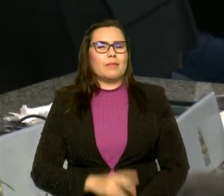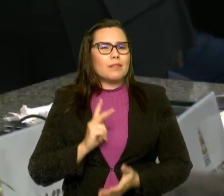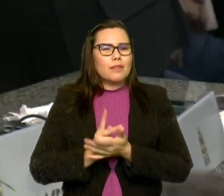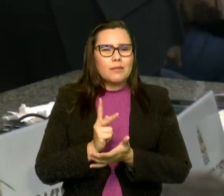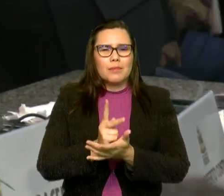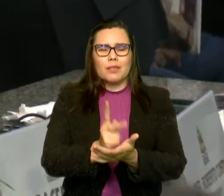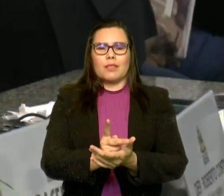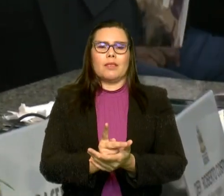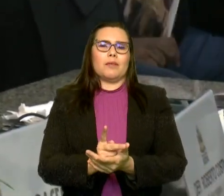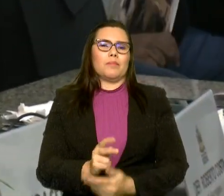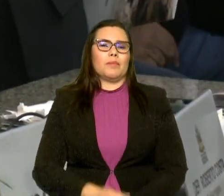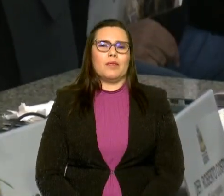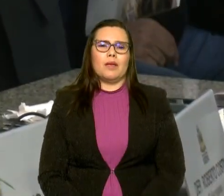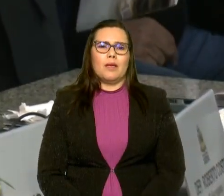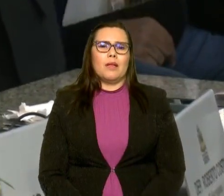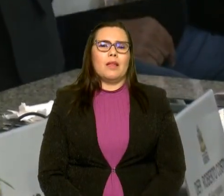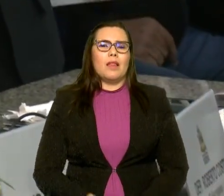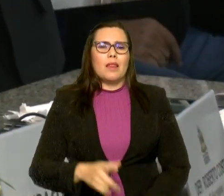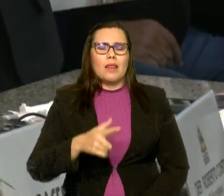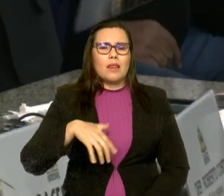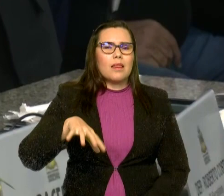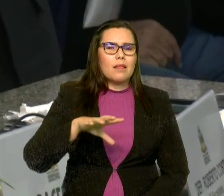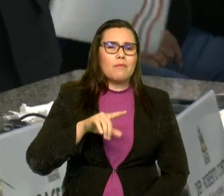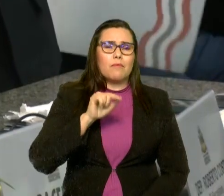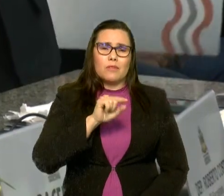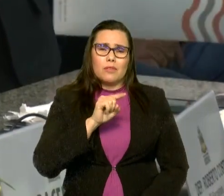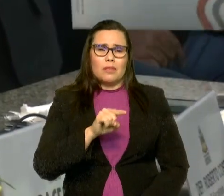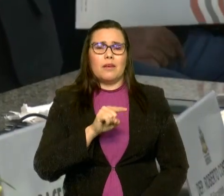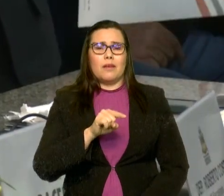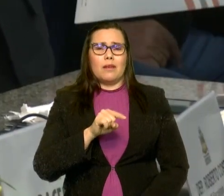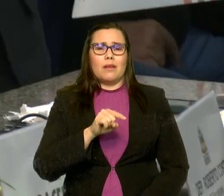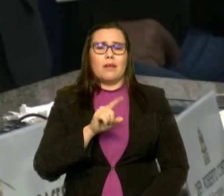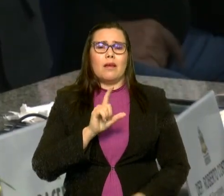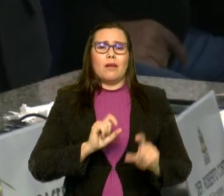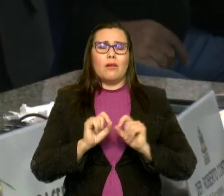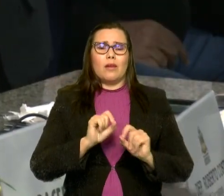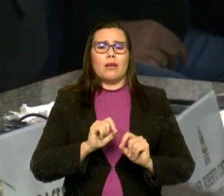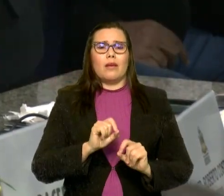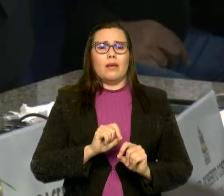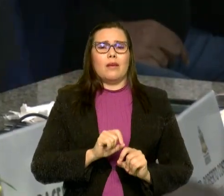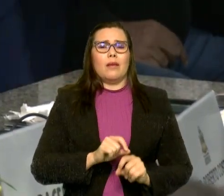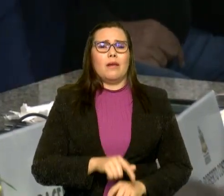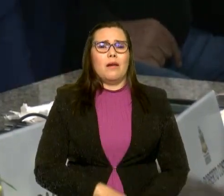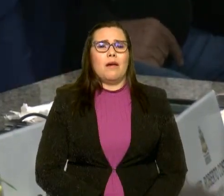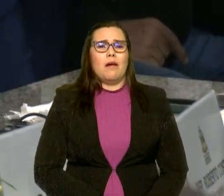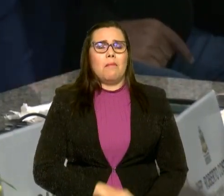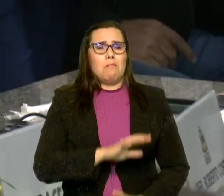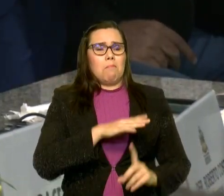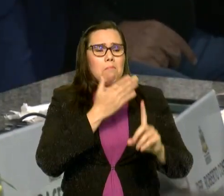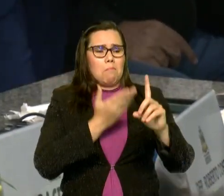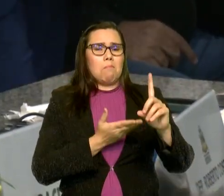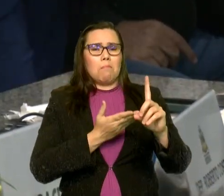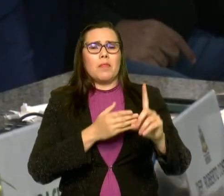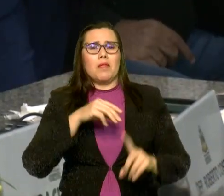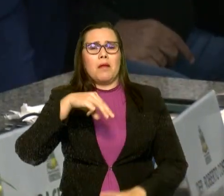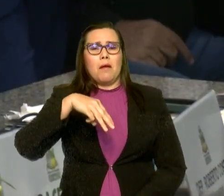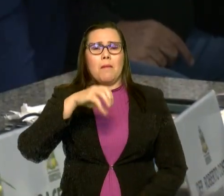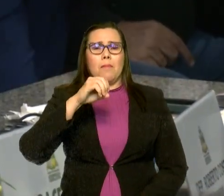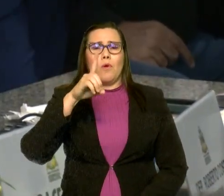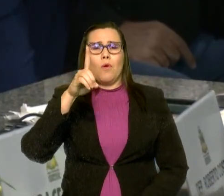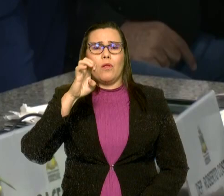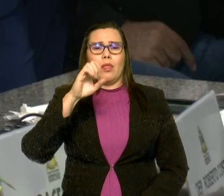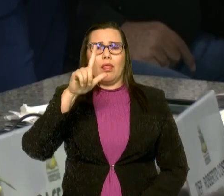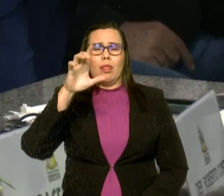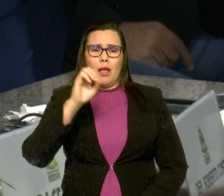para a saúde, não só para Caxias, mas para o Maranhão. A gente agradece a senhora tudo que fez pelo estado, pela cidade de Caxias e pela